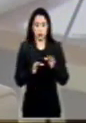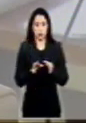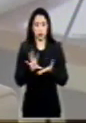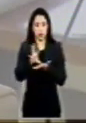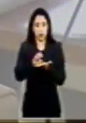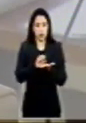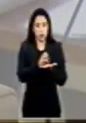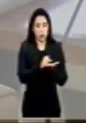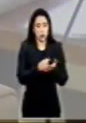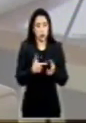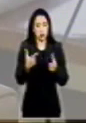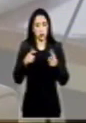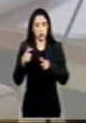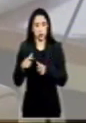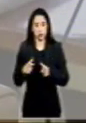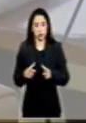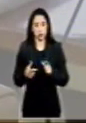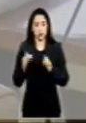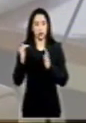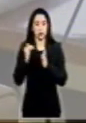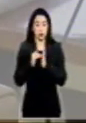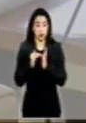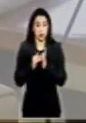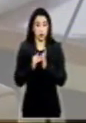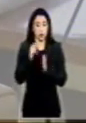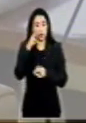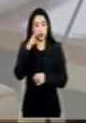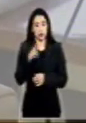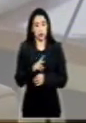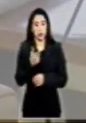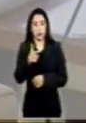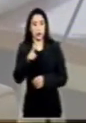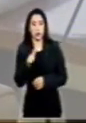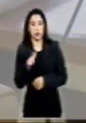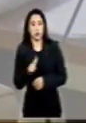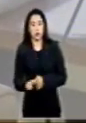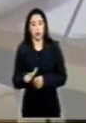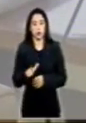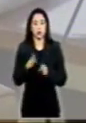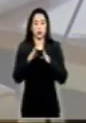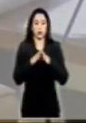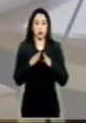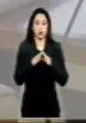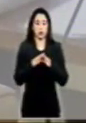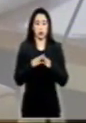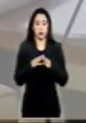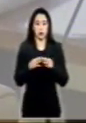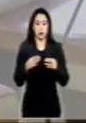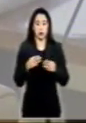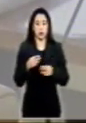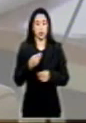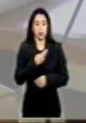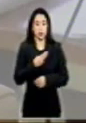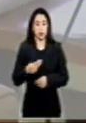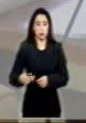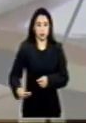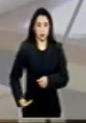apreensão realizada, acolhendo-se outro sim o pedido ministerial formulado na ação cautelar